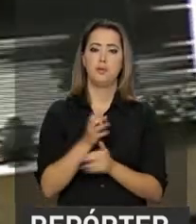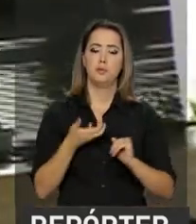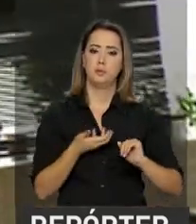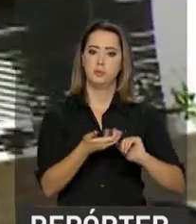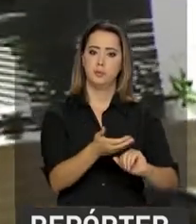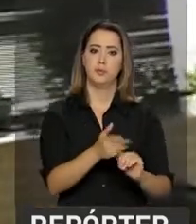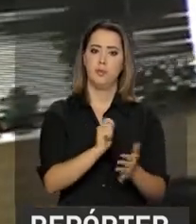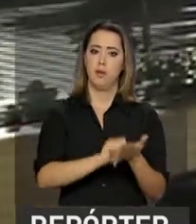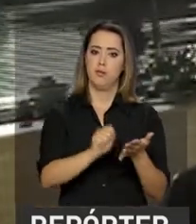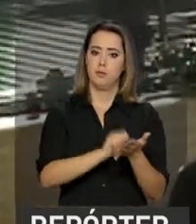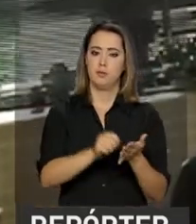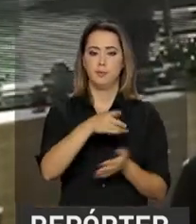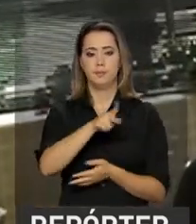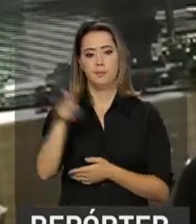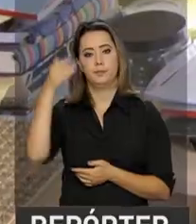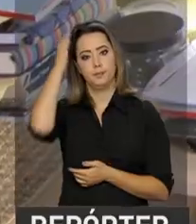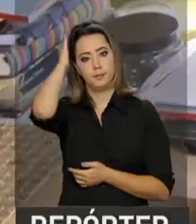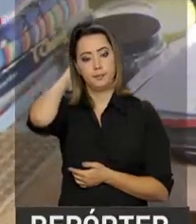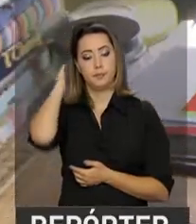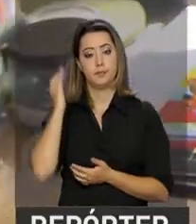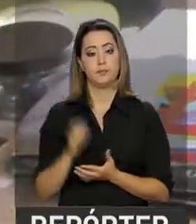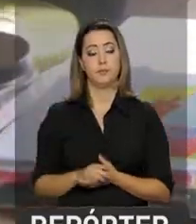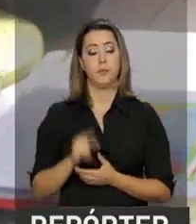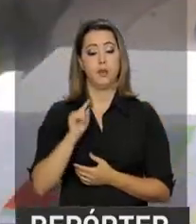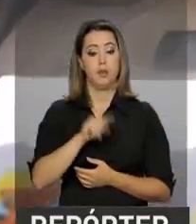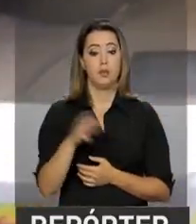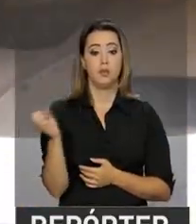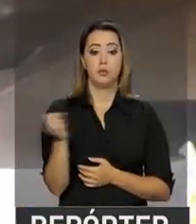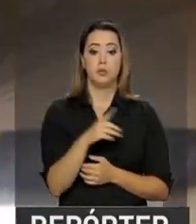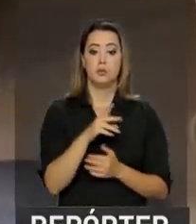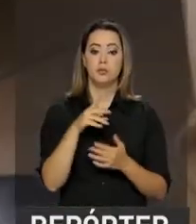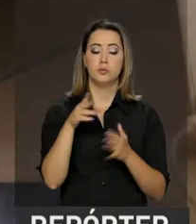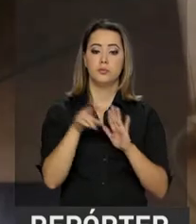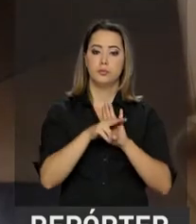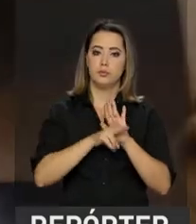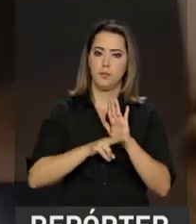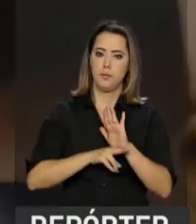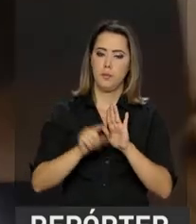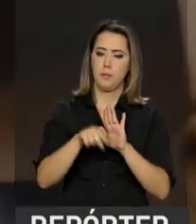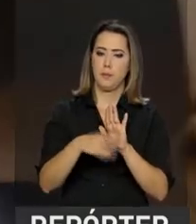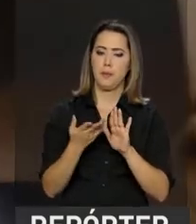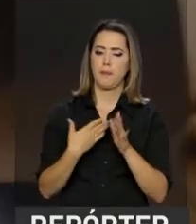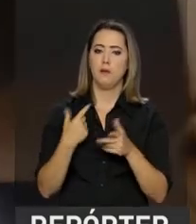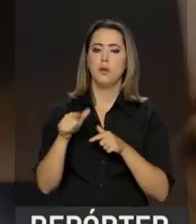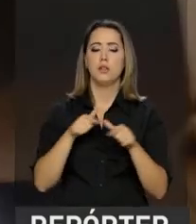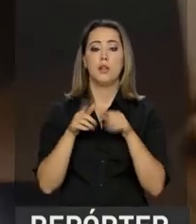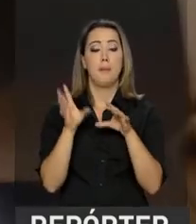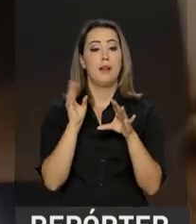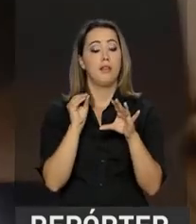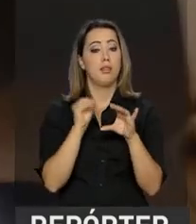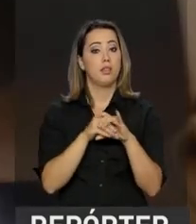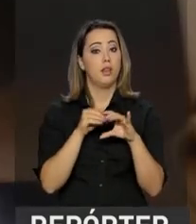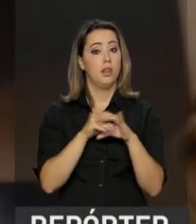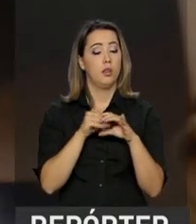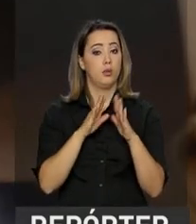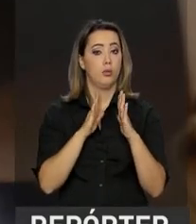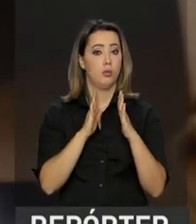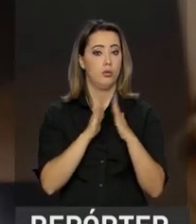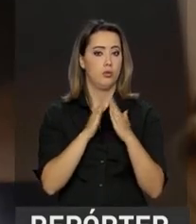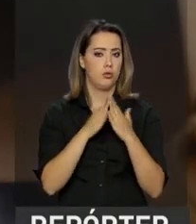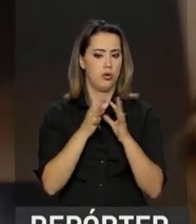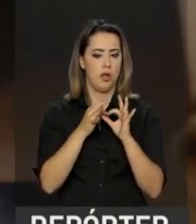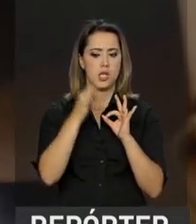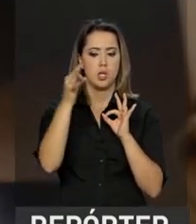e sancionada pelo presidente michel temer este modelo tem como característica a prestação de serviço fora das dependências de uma